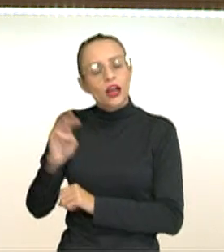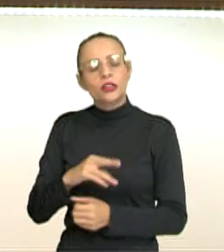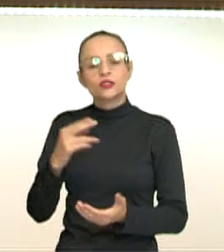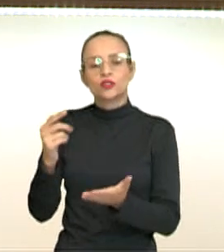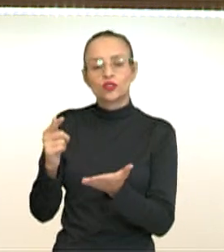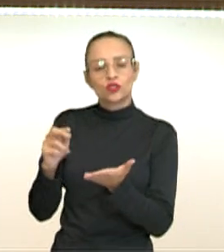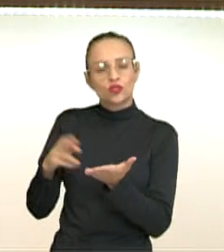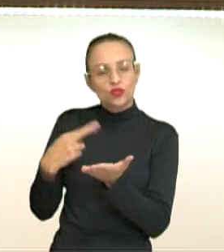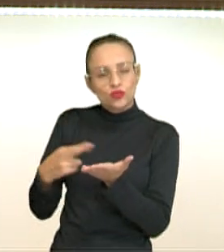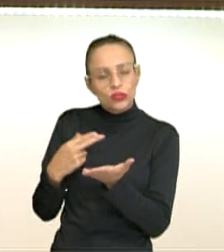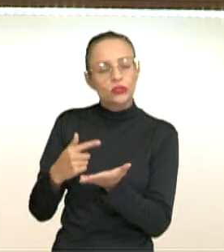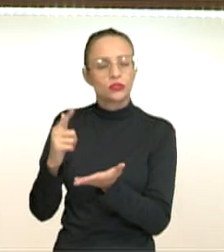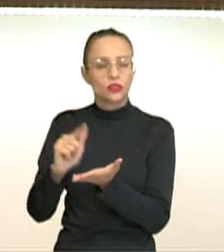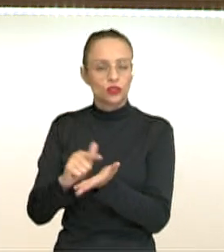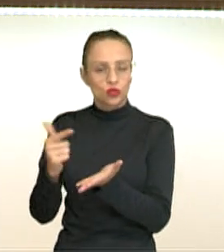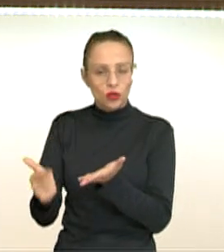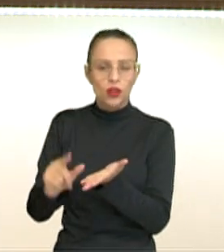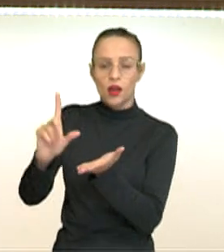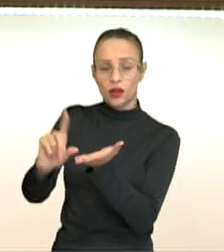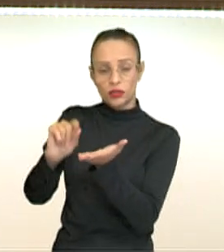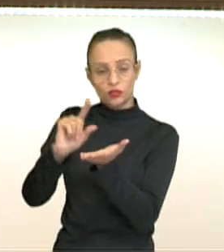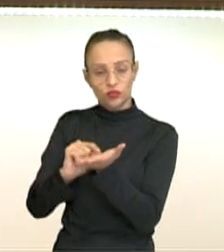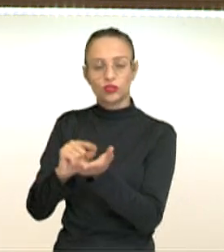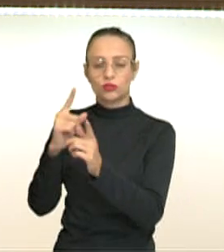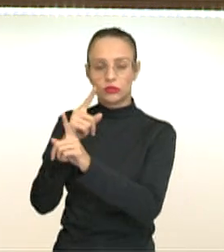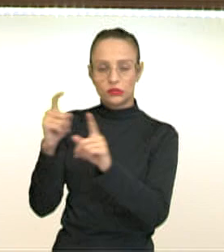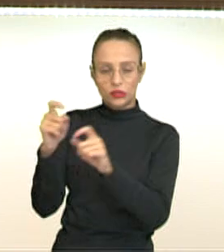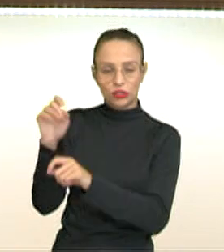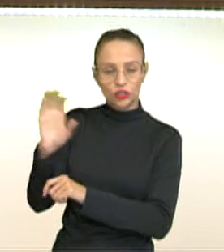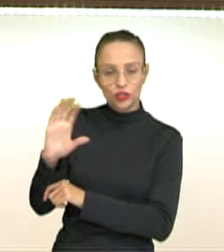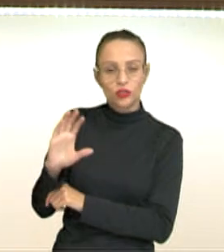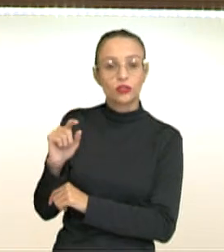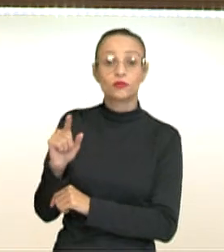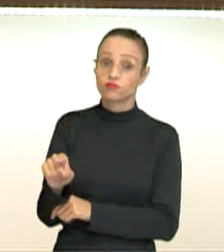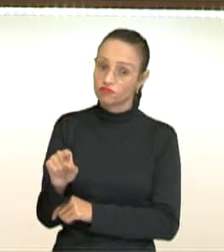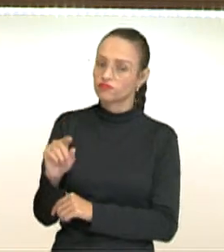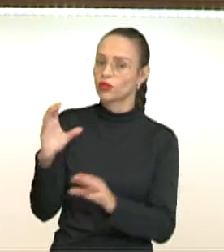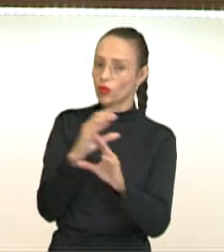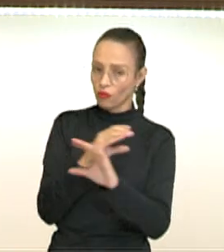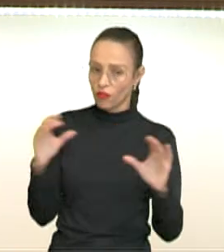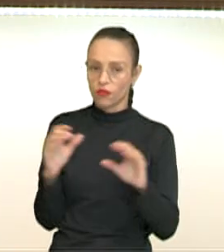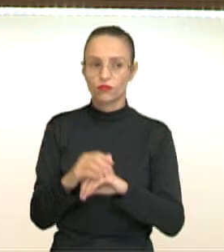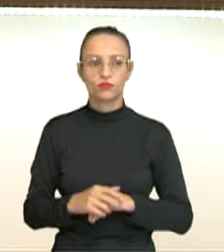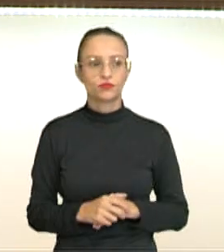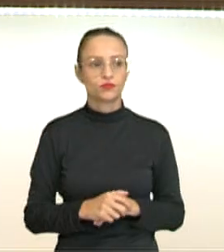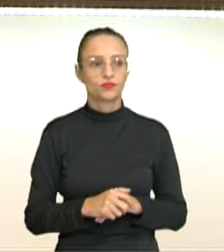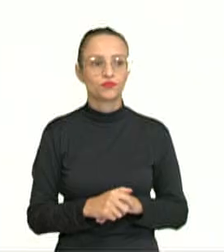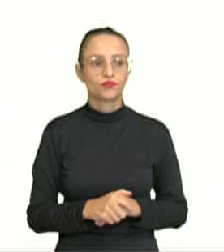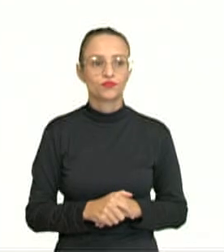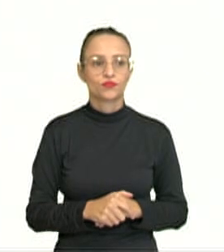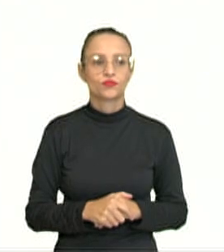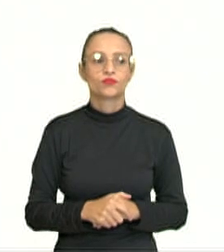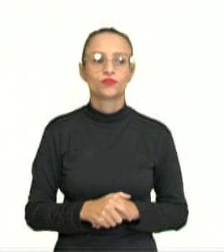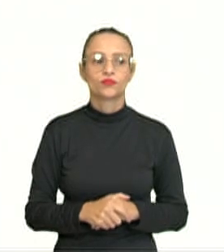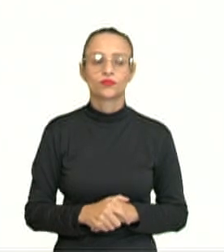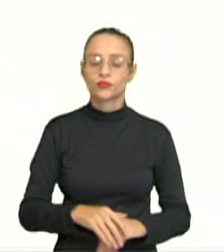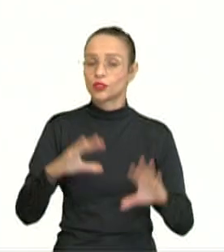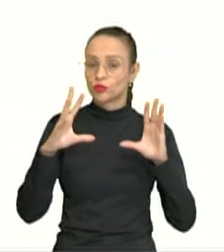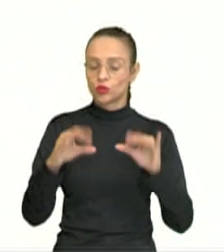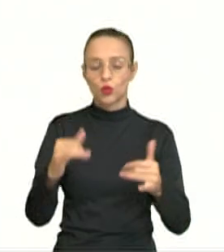artigos científicos, para que a fonte que você consultou seja confiável, ok? Todas